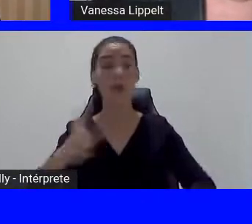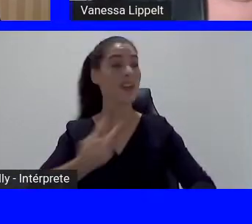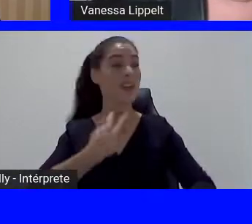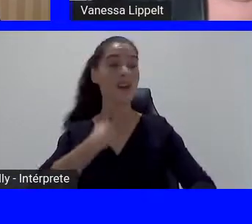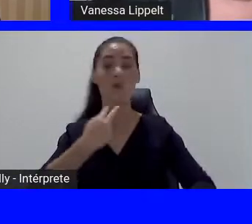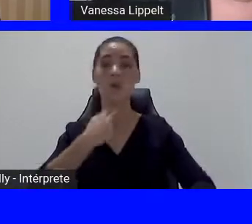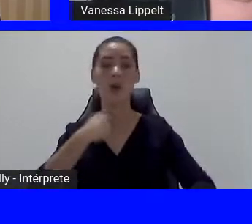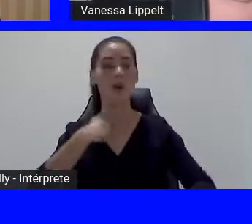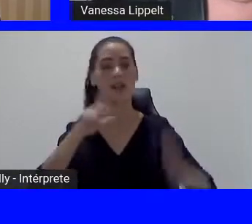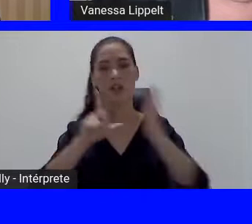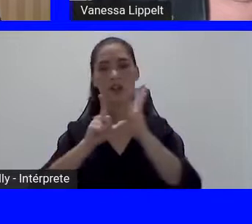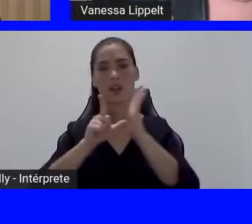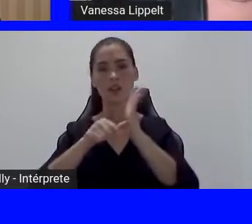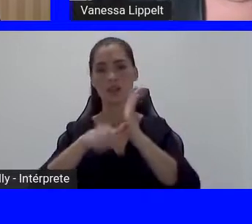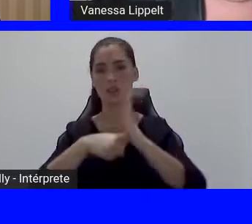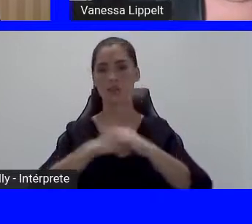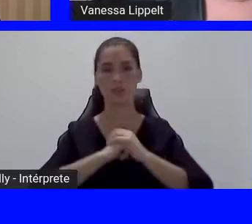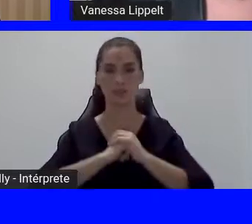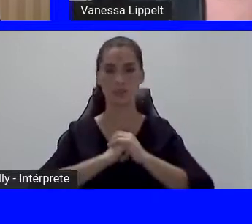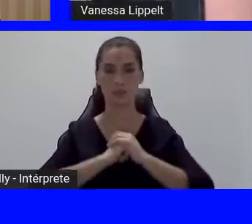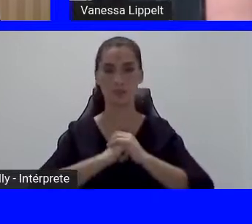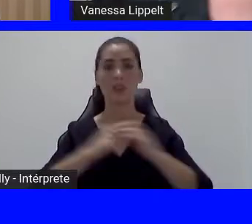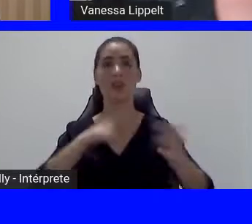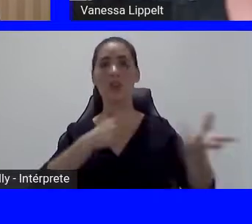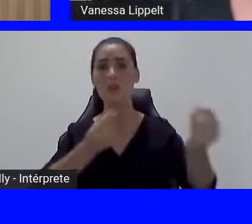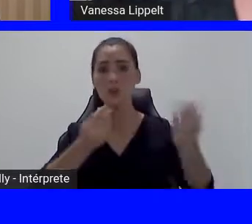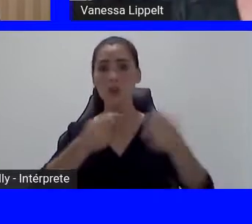fazer dentro do Congresso Nacional.